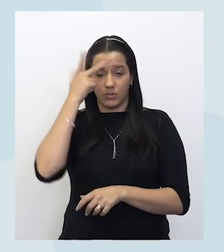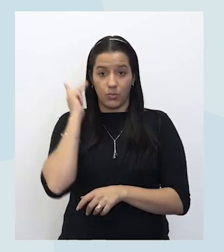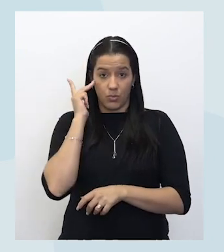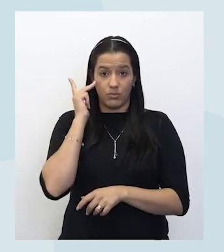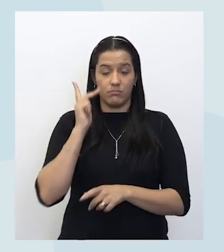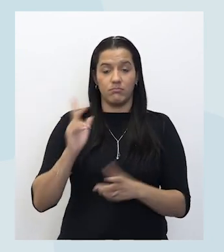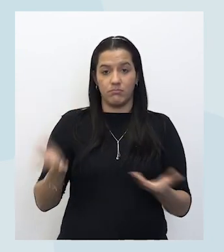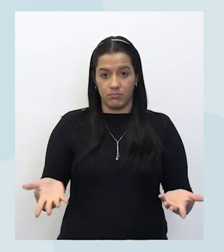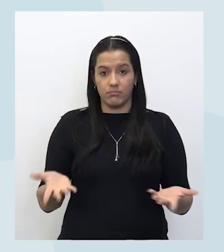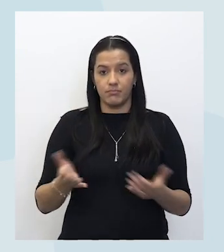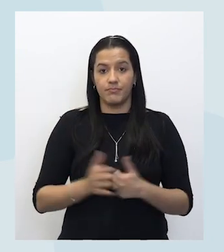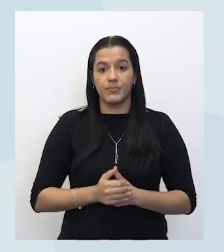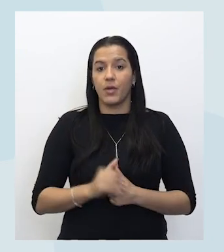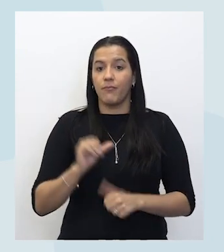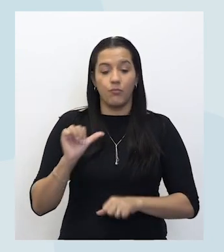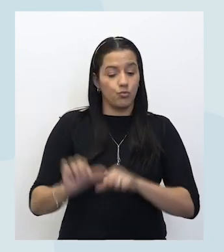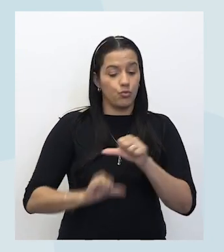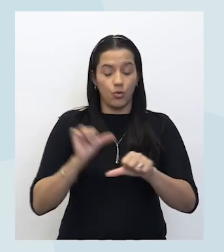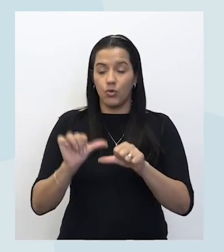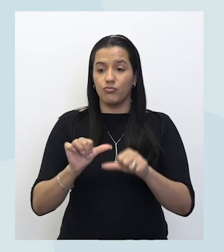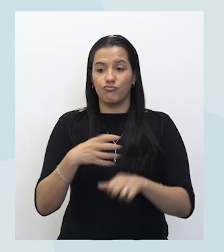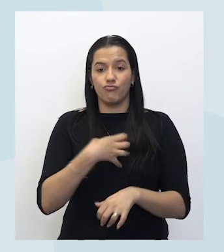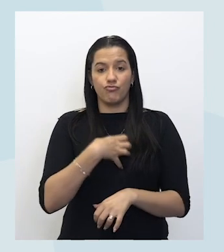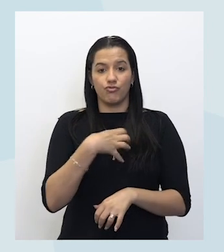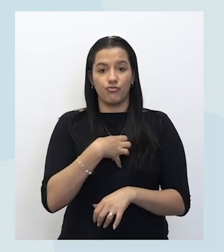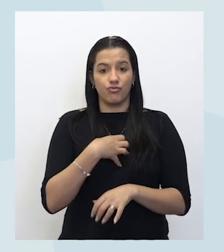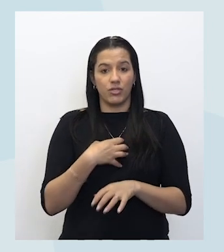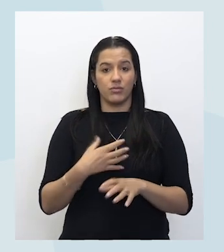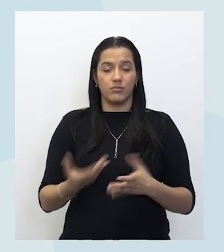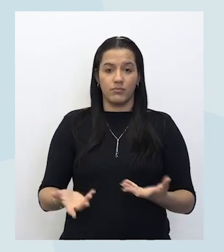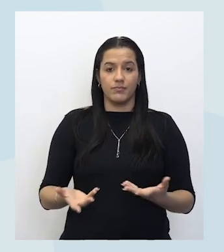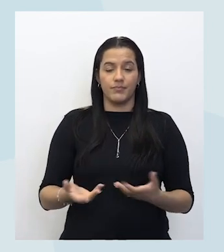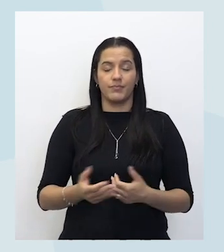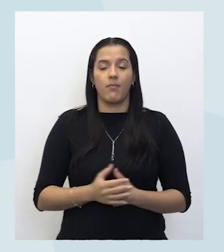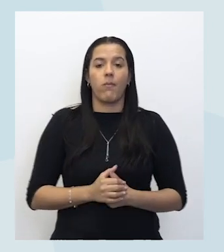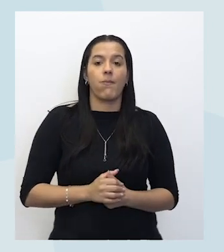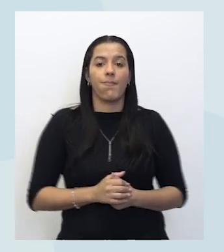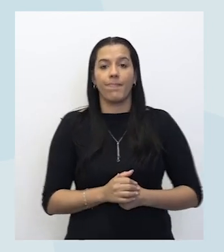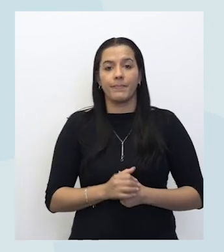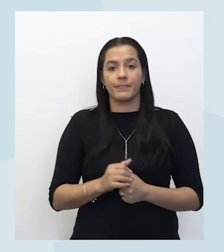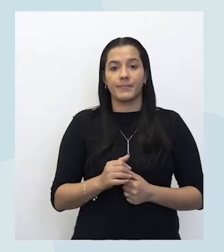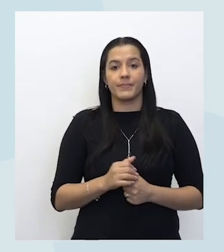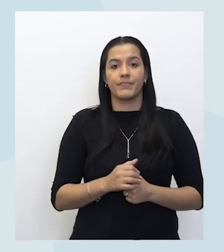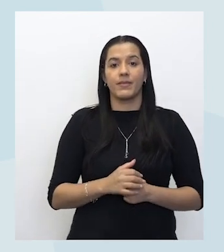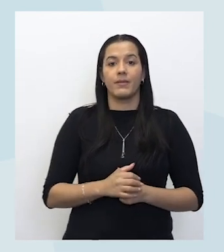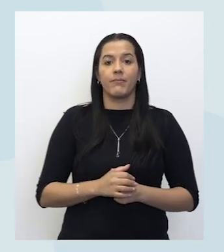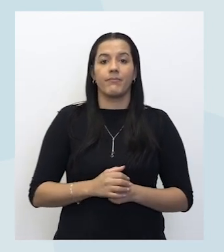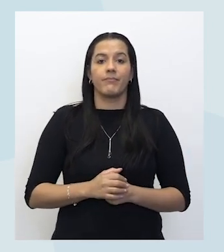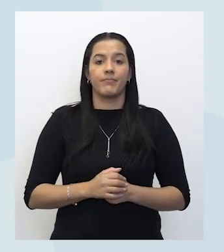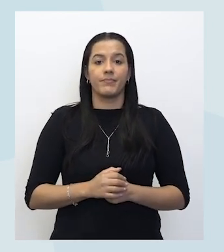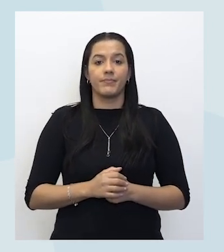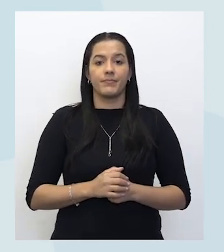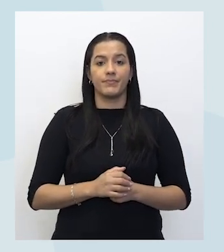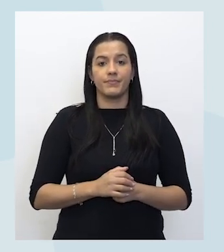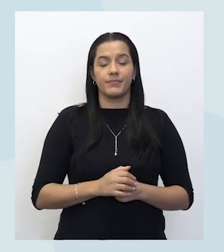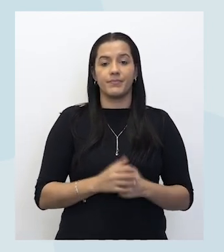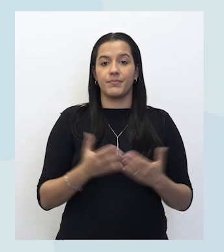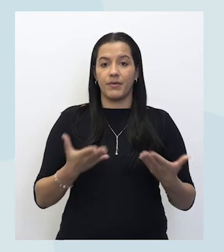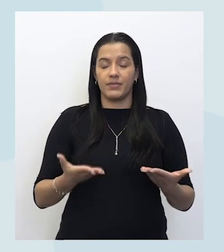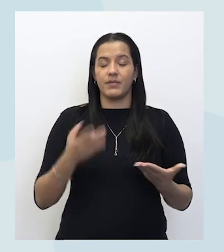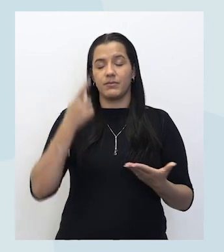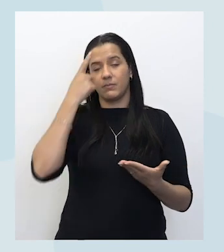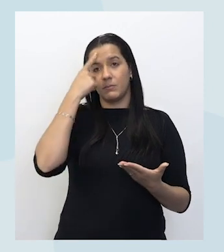nesse sentido, né? Mudou a minha estrutura. Então, sei lá, sou péssima para dar exemplos, mas a gente